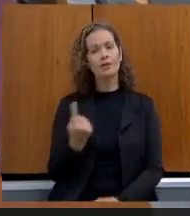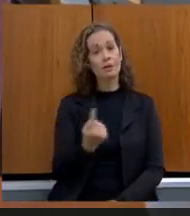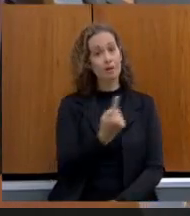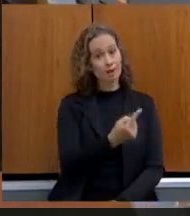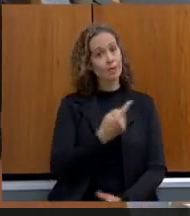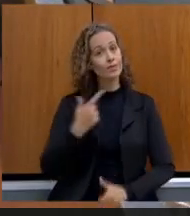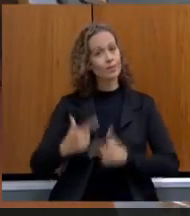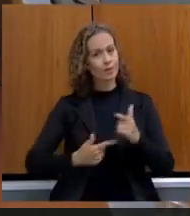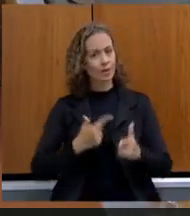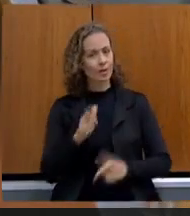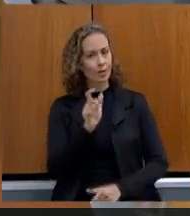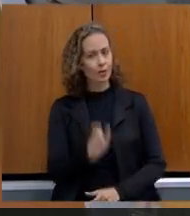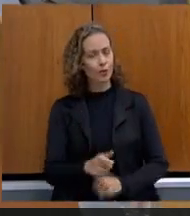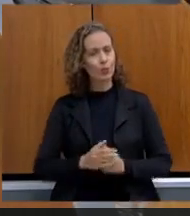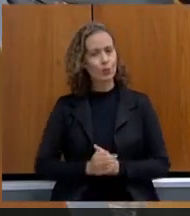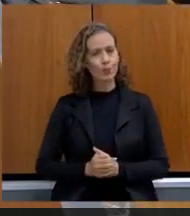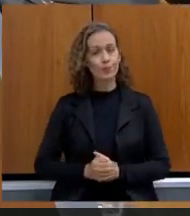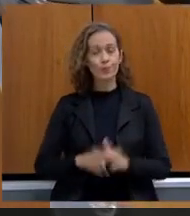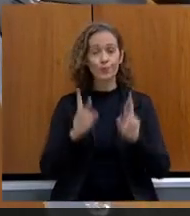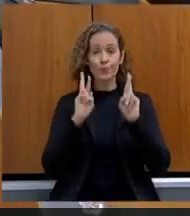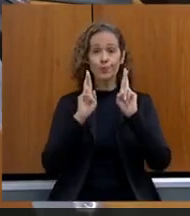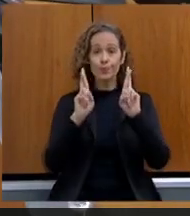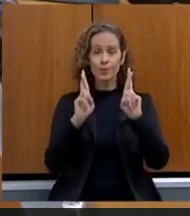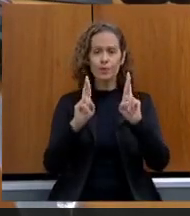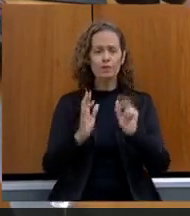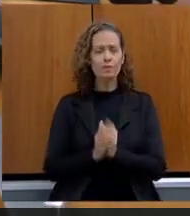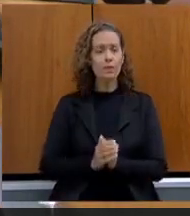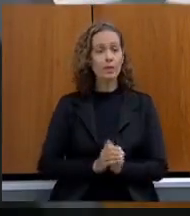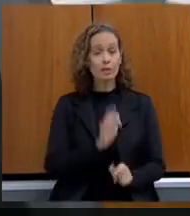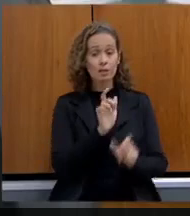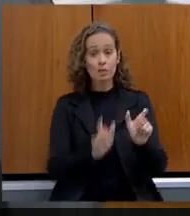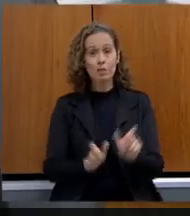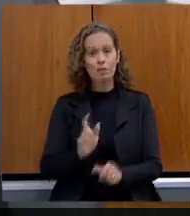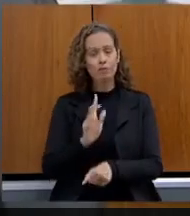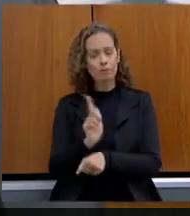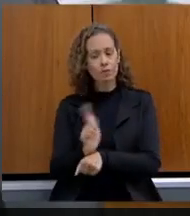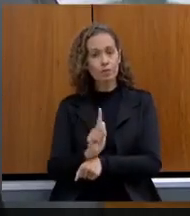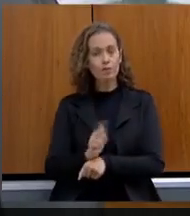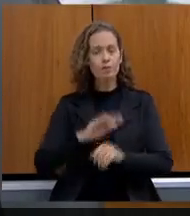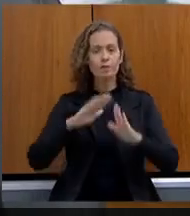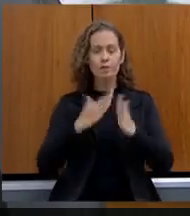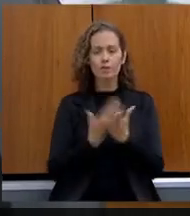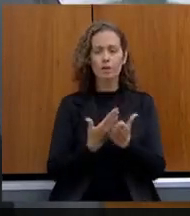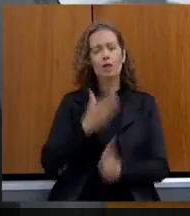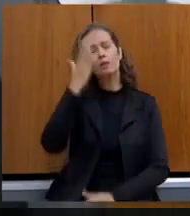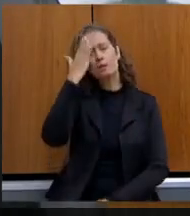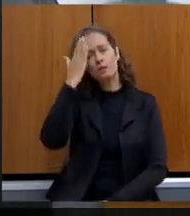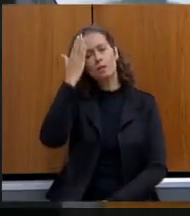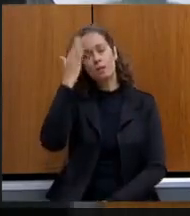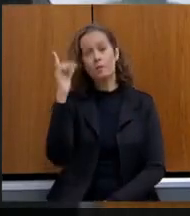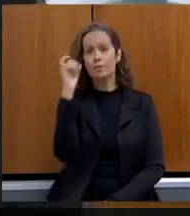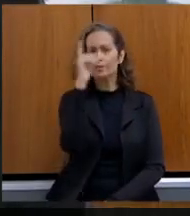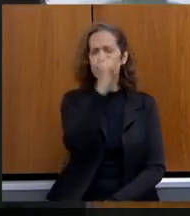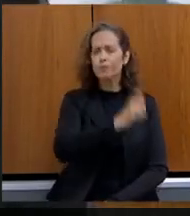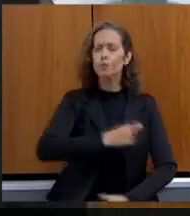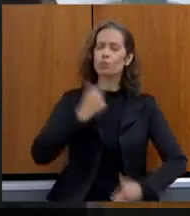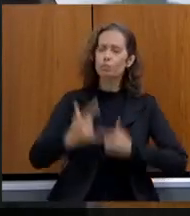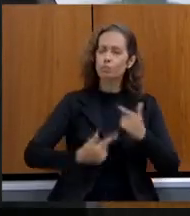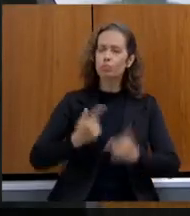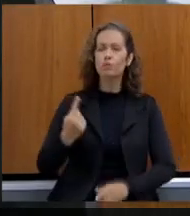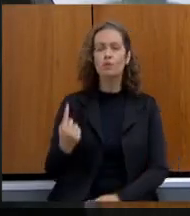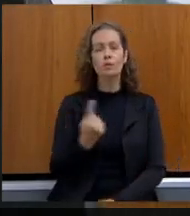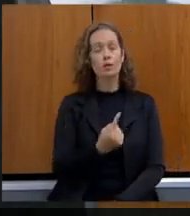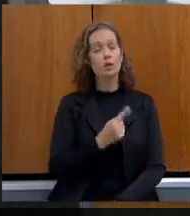né que a secretaria respeita muito cada um dos gestores escolares sabe da dificuldade do trabalho que tem que cada um tem